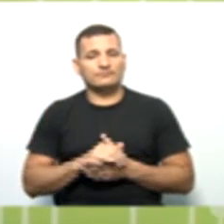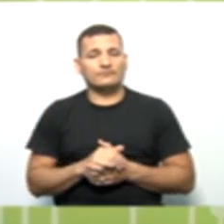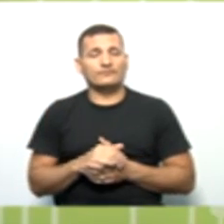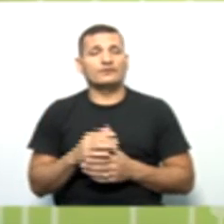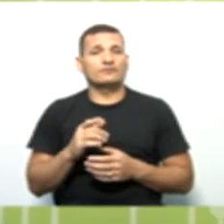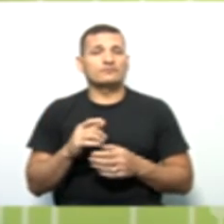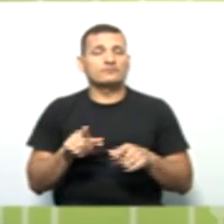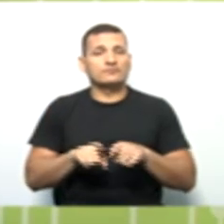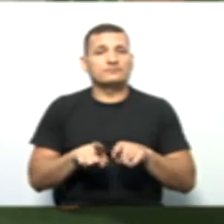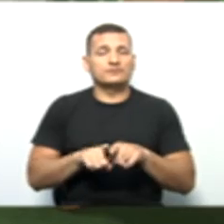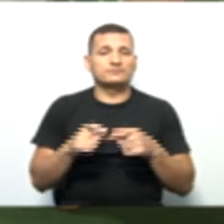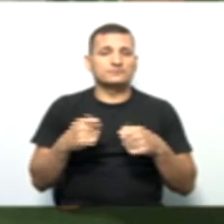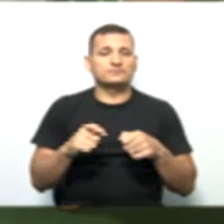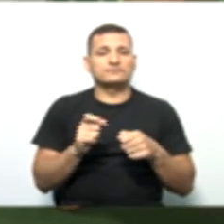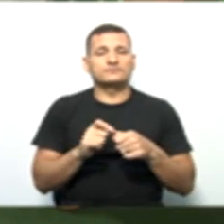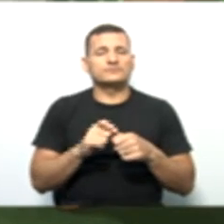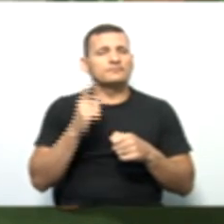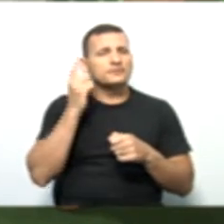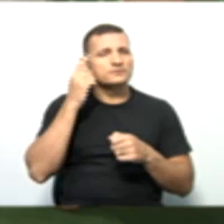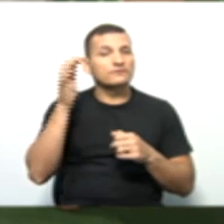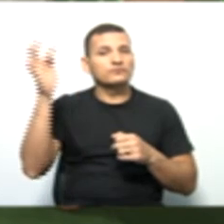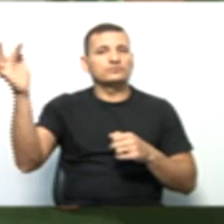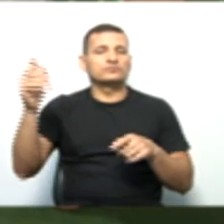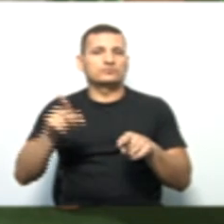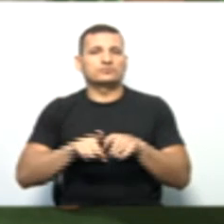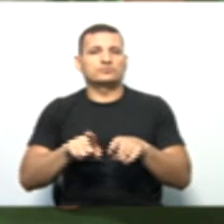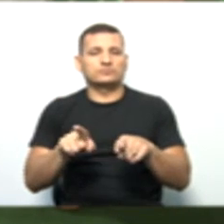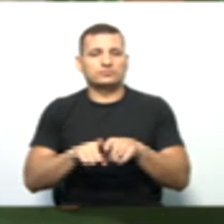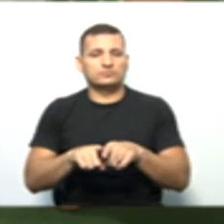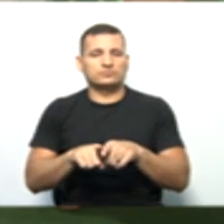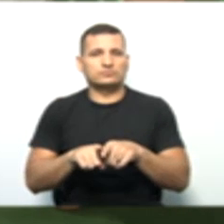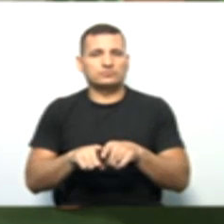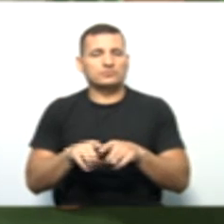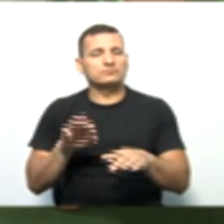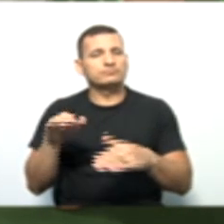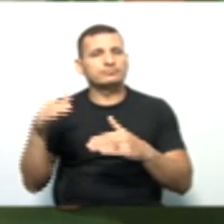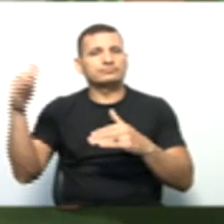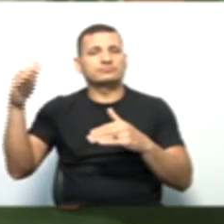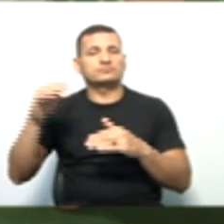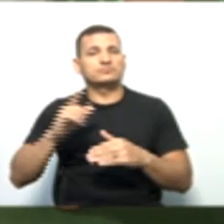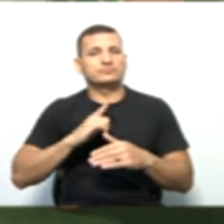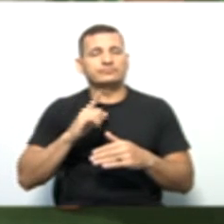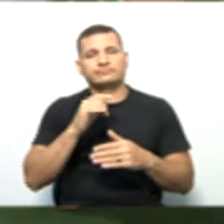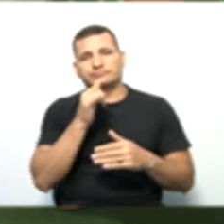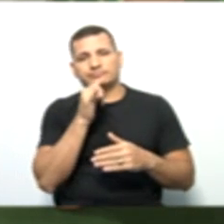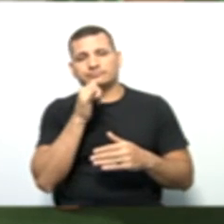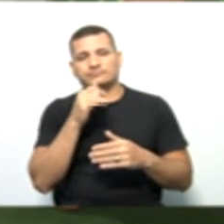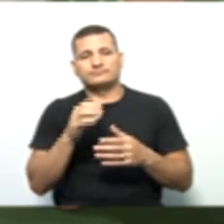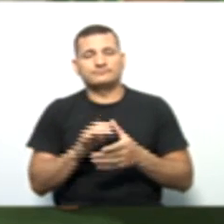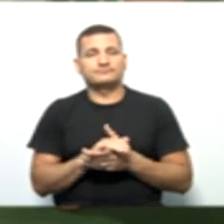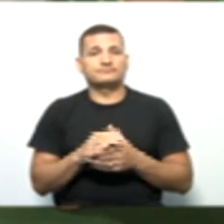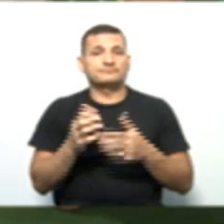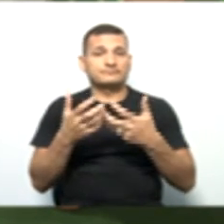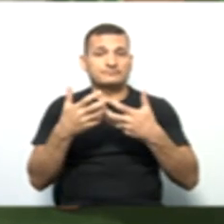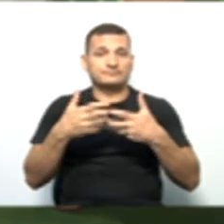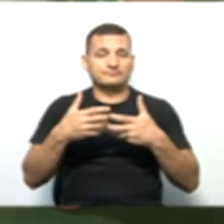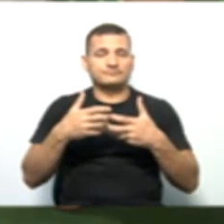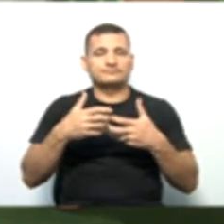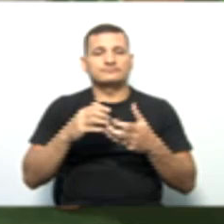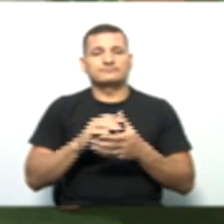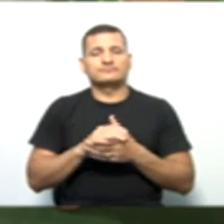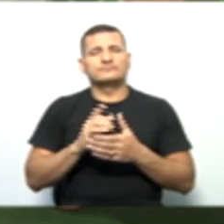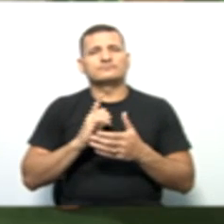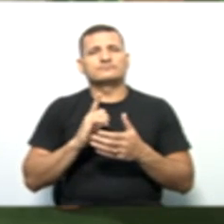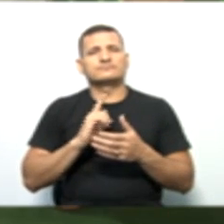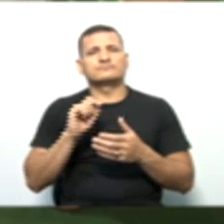fazer previsões também de crescimentos. Mas o que acontece, né? A gente tem o Instituto Federal. O Instituto Federal, ele faz oferta de